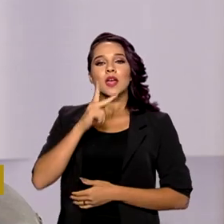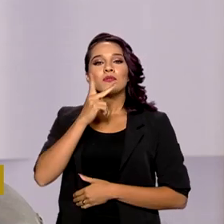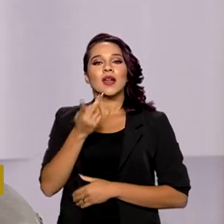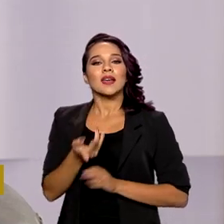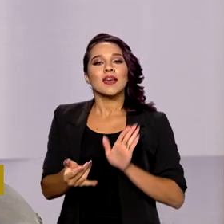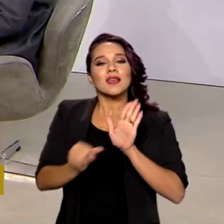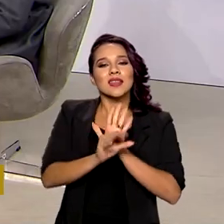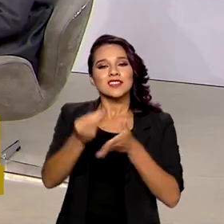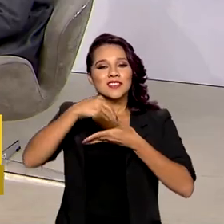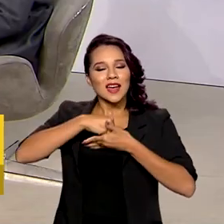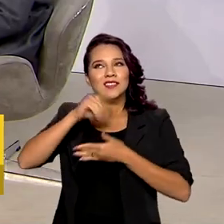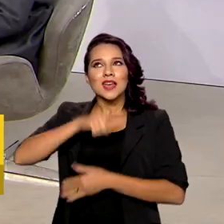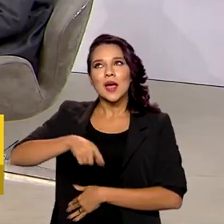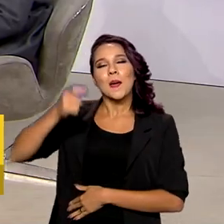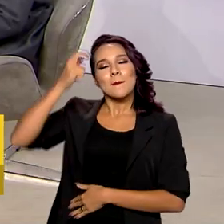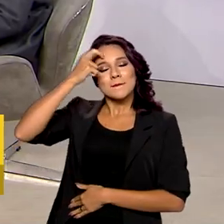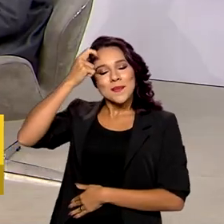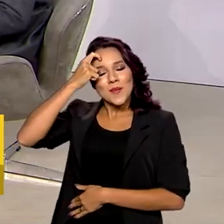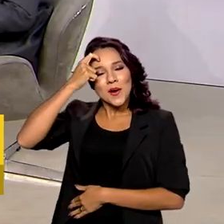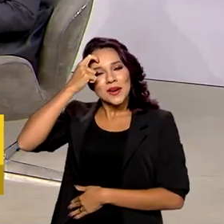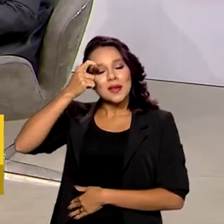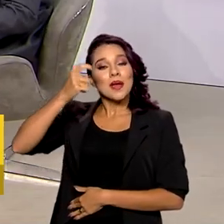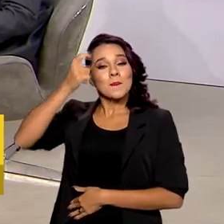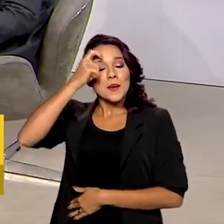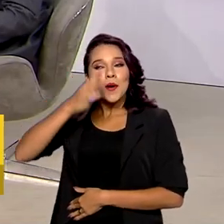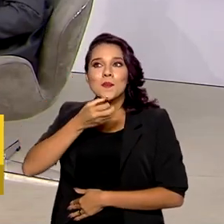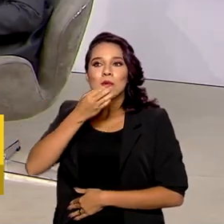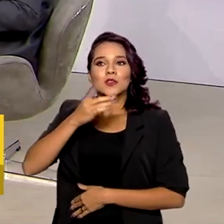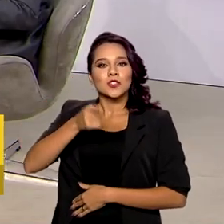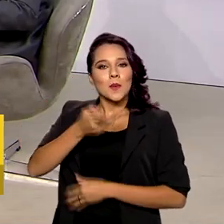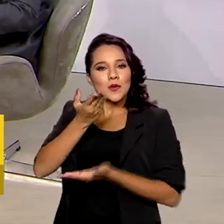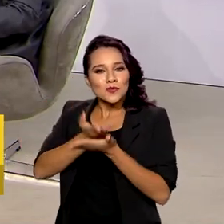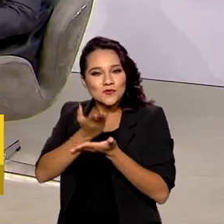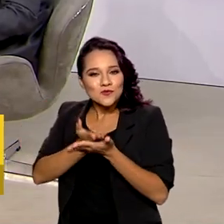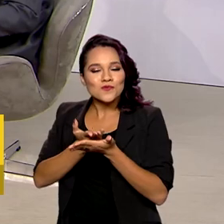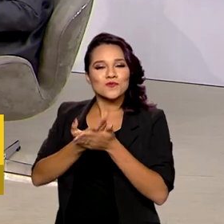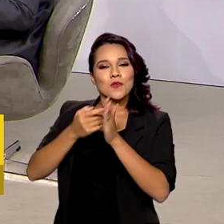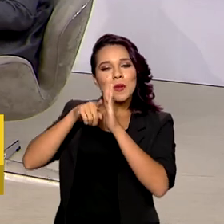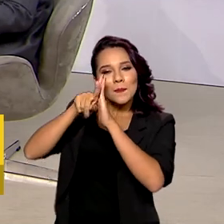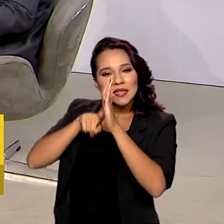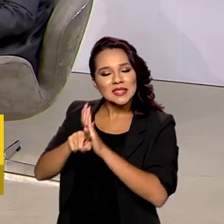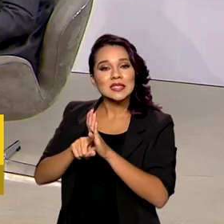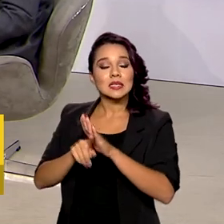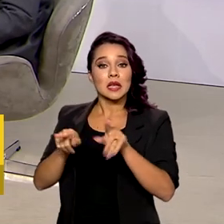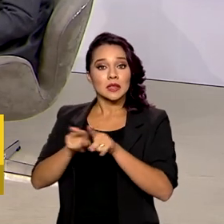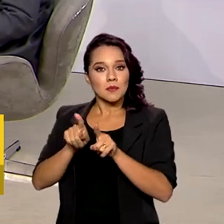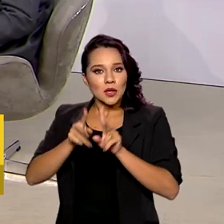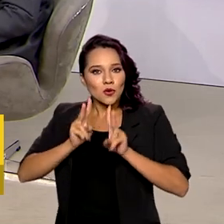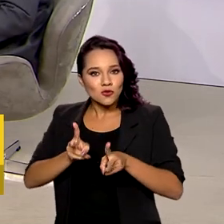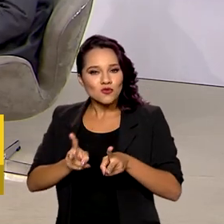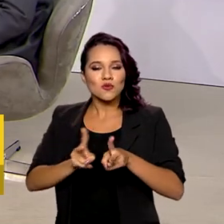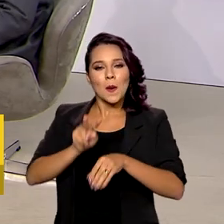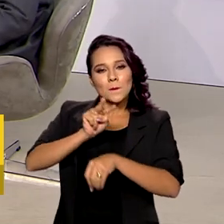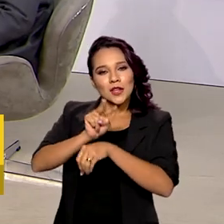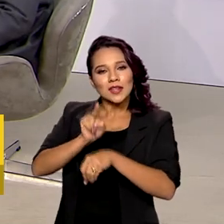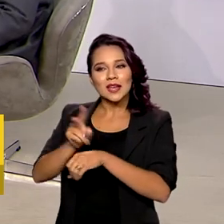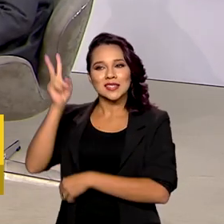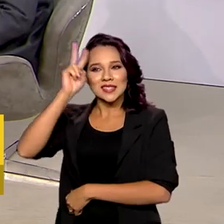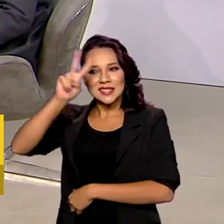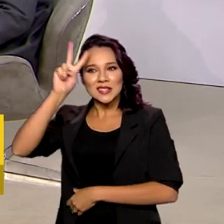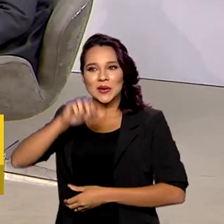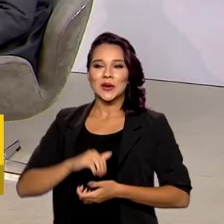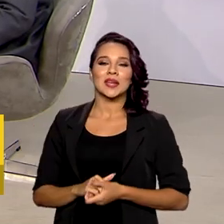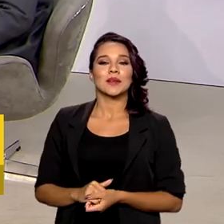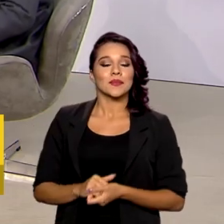memória, e a memória coletiva só se sustenta por historiadores, pelas instituições de Estado que mantêm a sua história, como dizia o